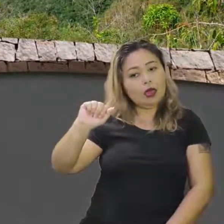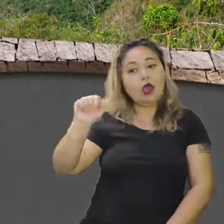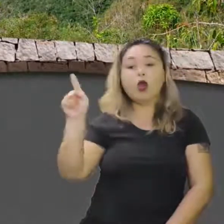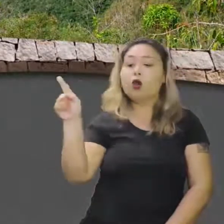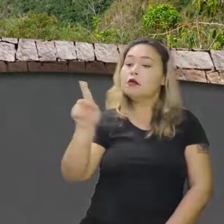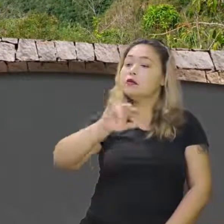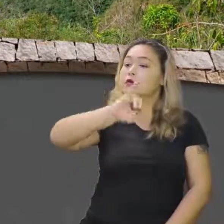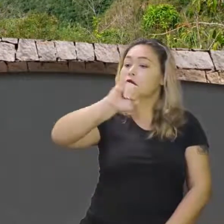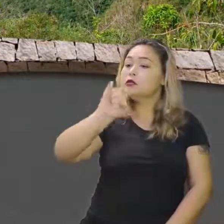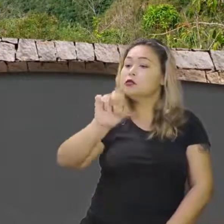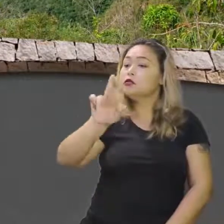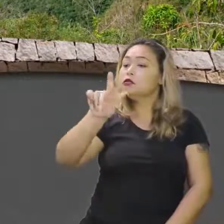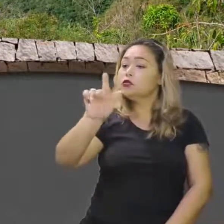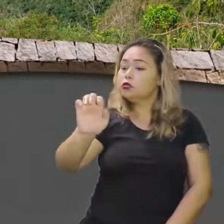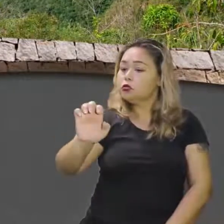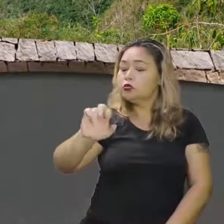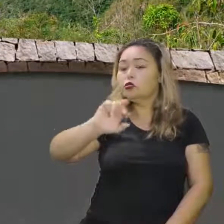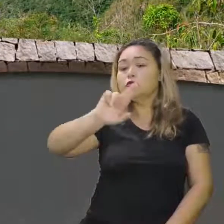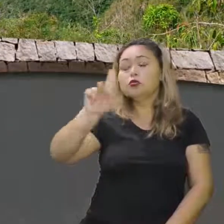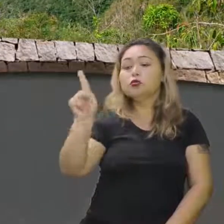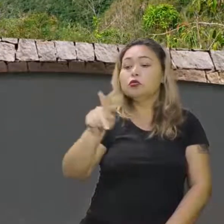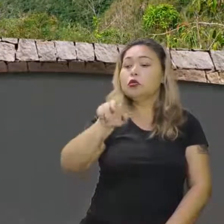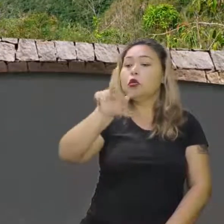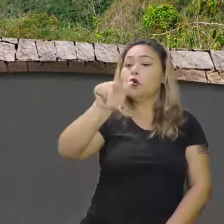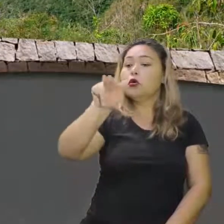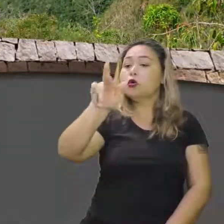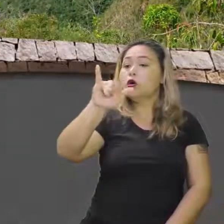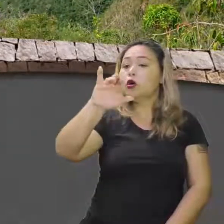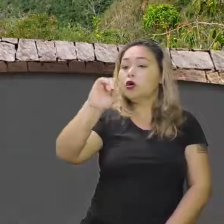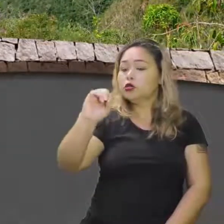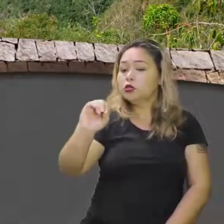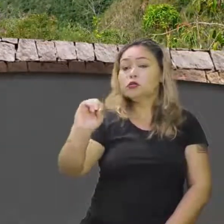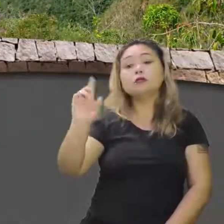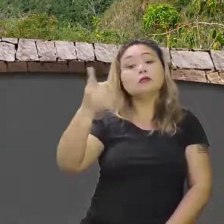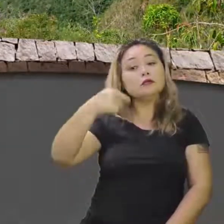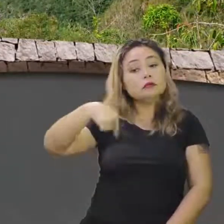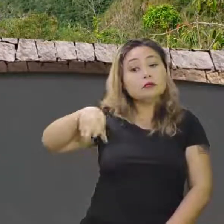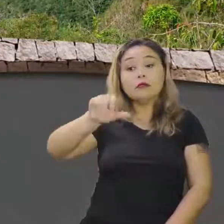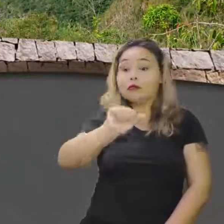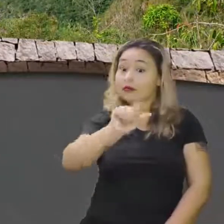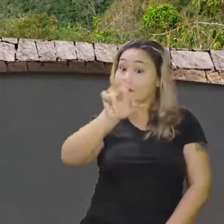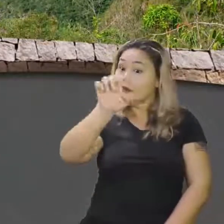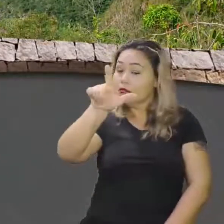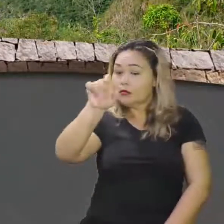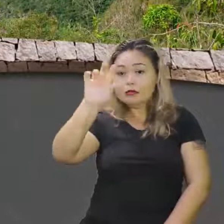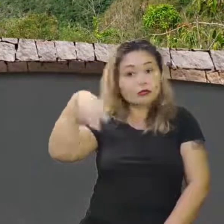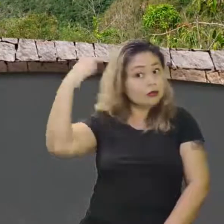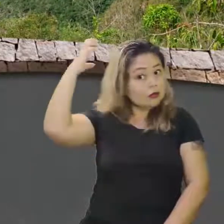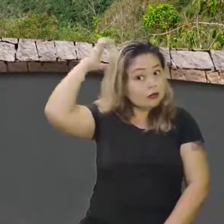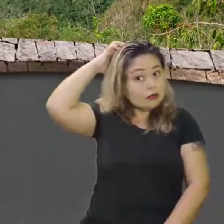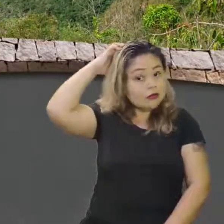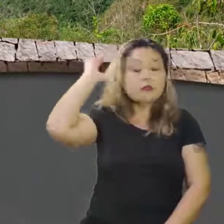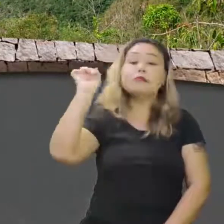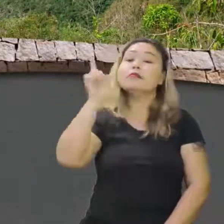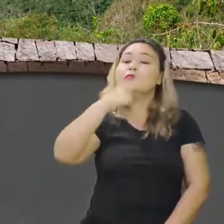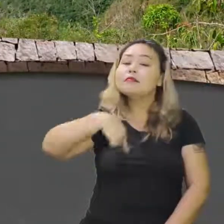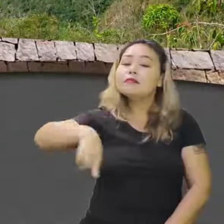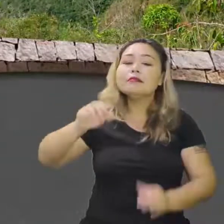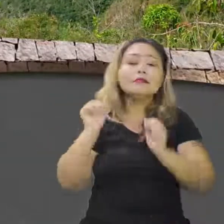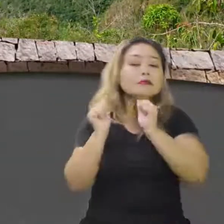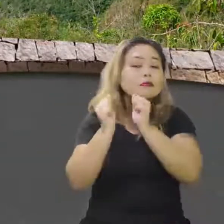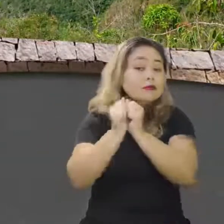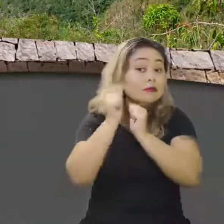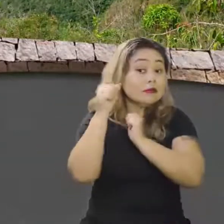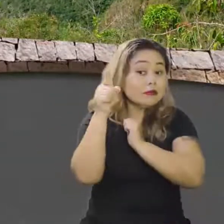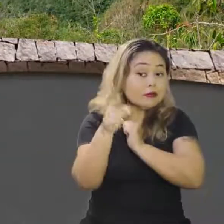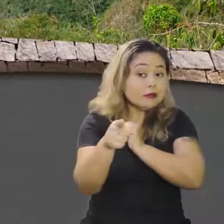o professor Jorge, o professor Rogério e a Adelina, estamos com